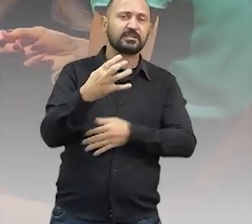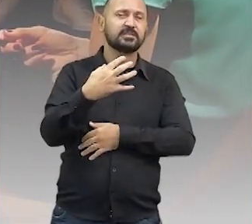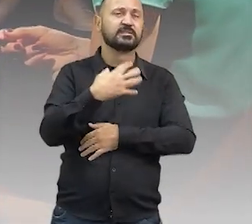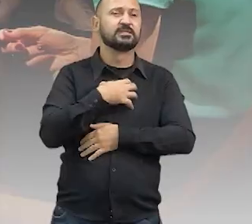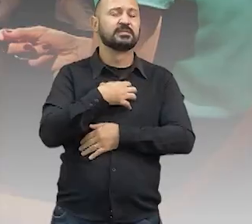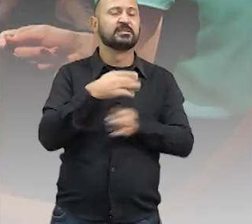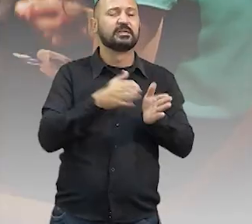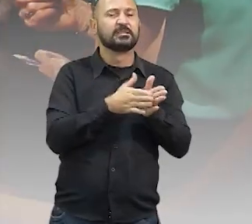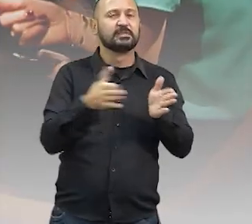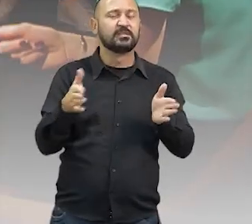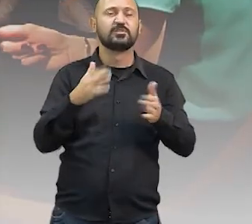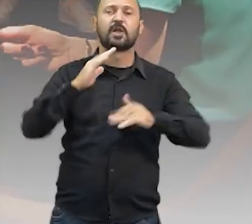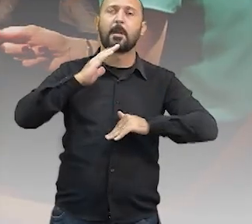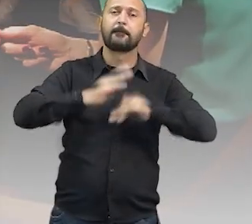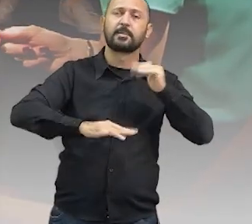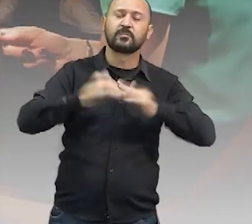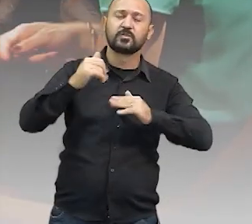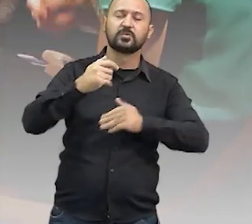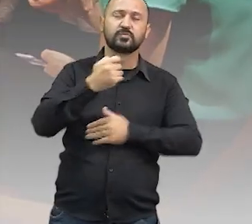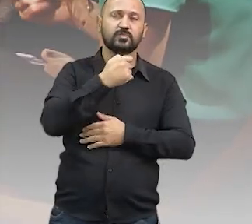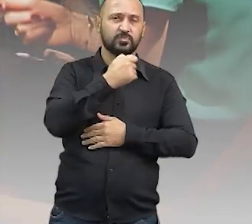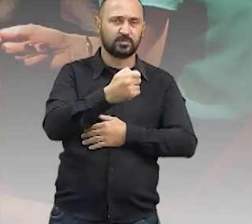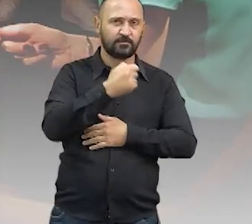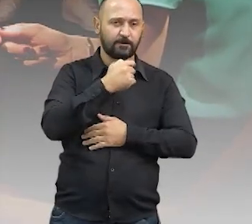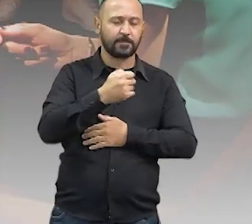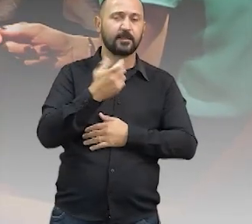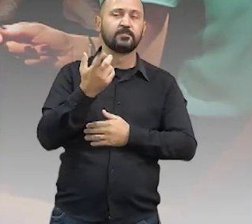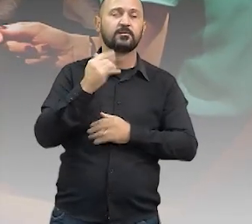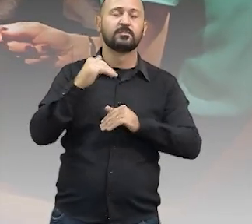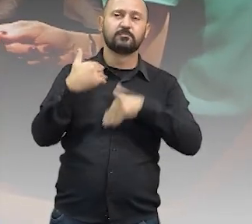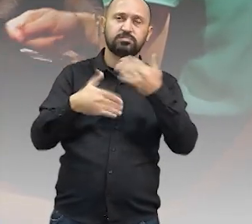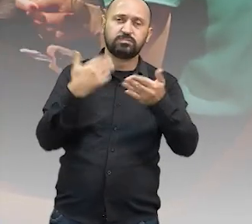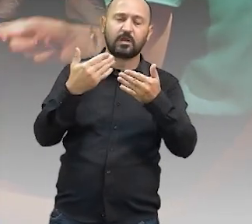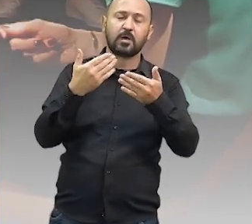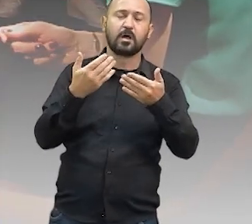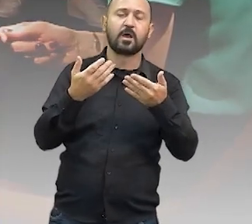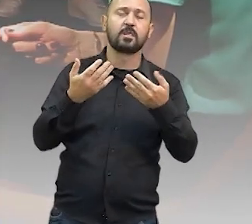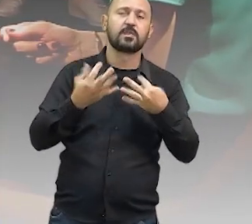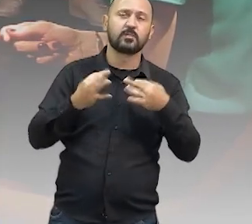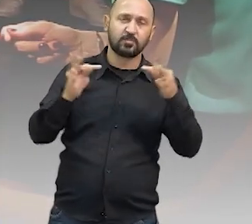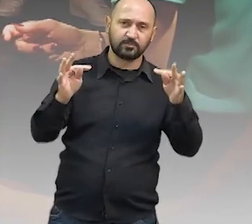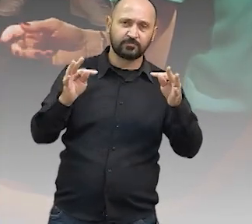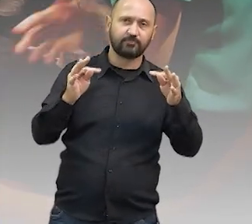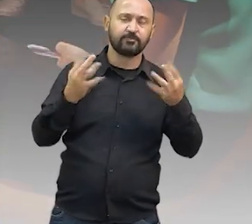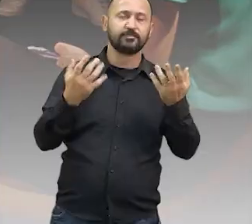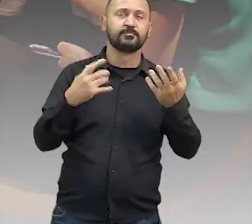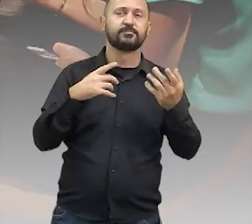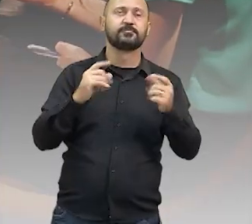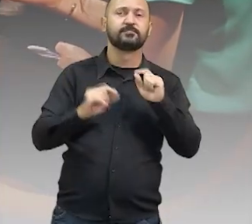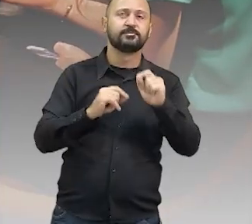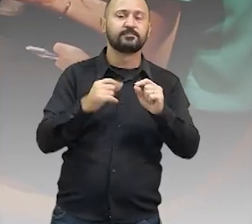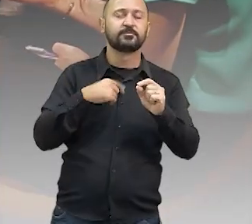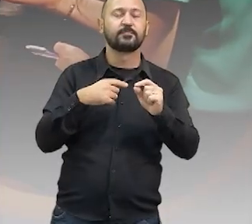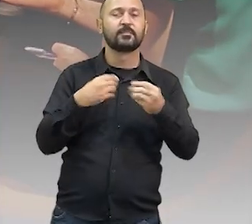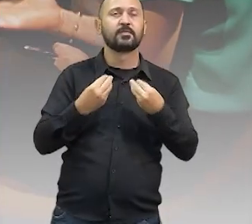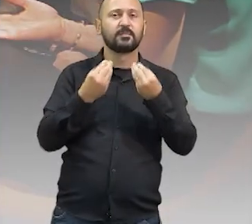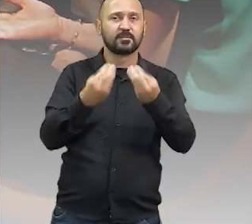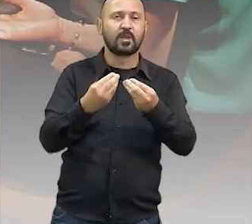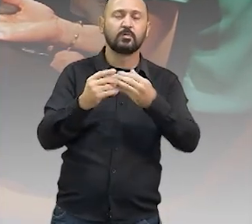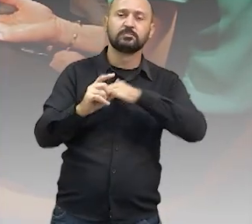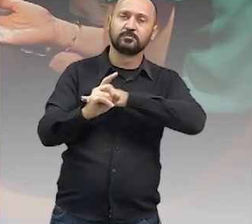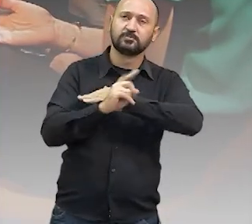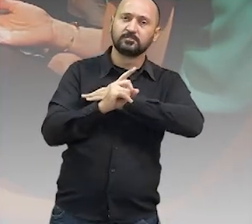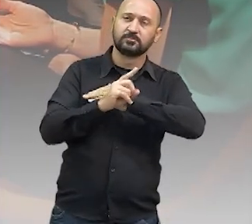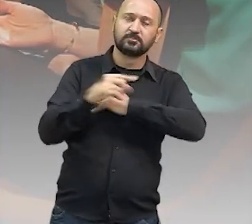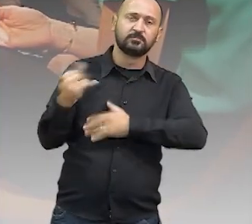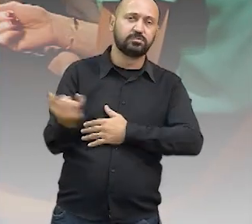de profissão, de jornalismo, de evolução tecnológica. A gente sabe que a gente está aqui para oferecer um serviço